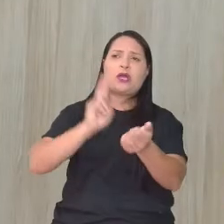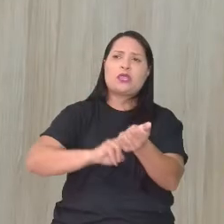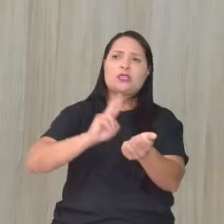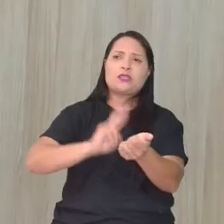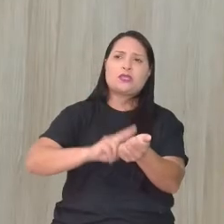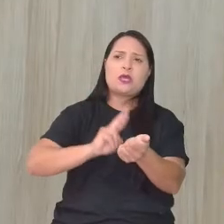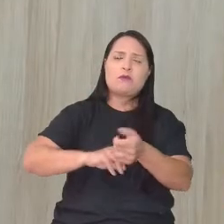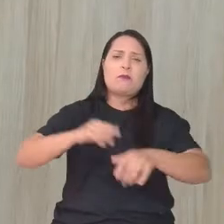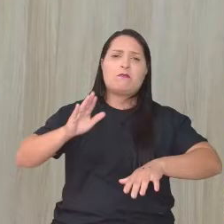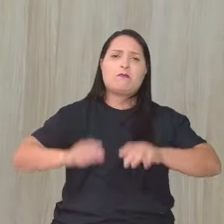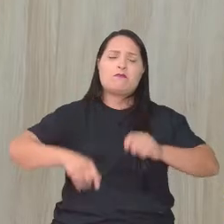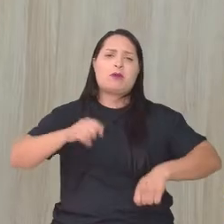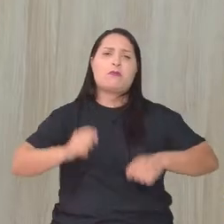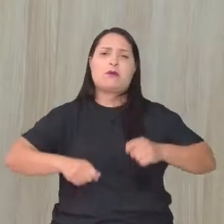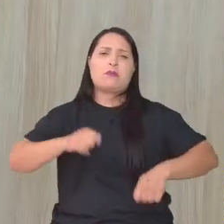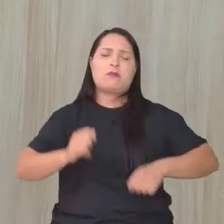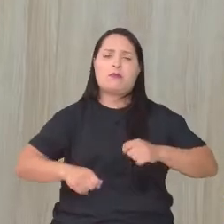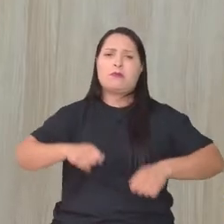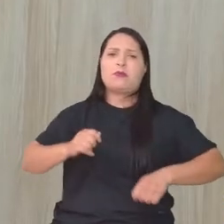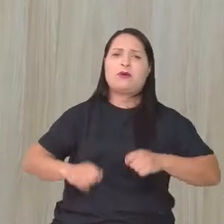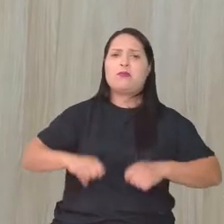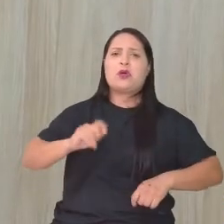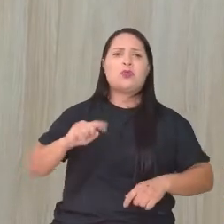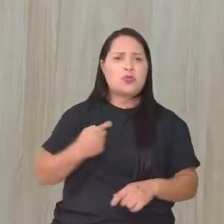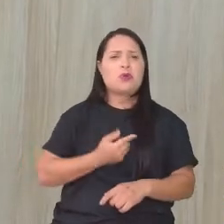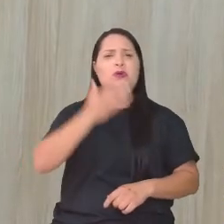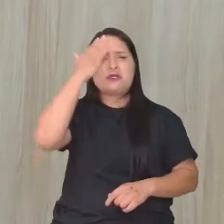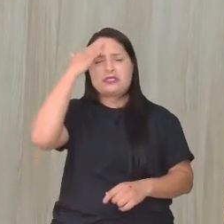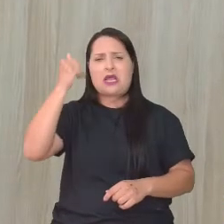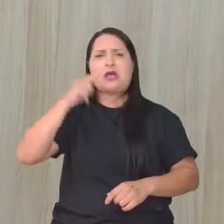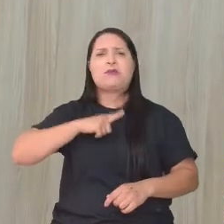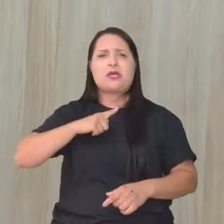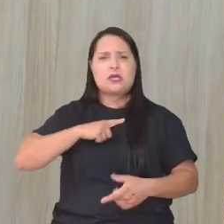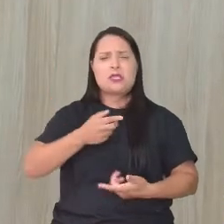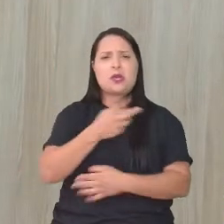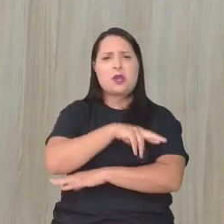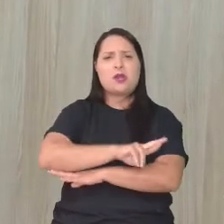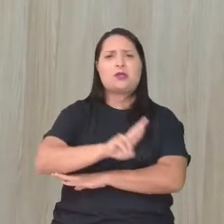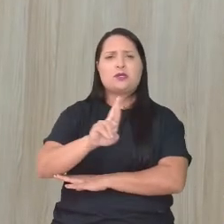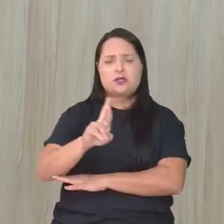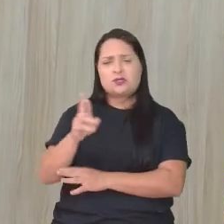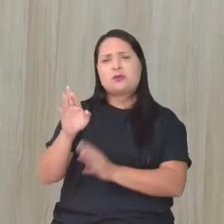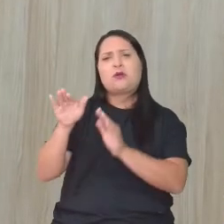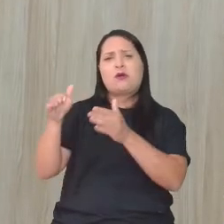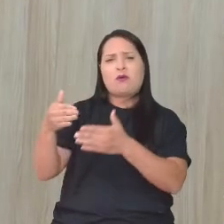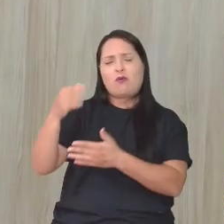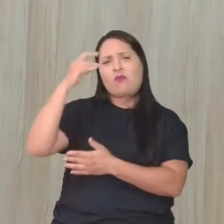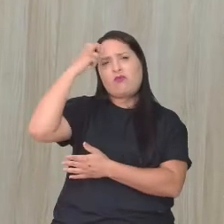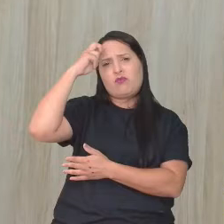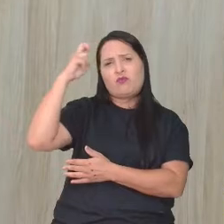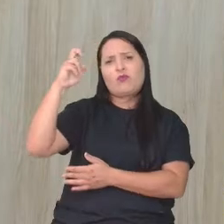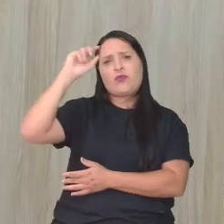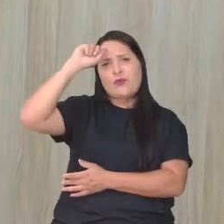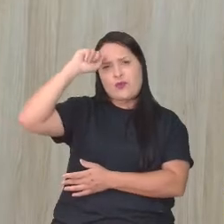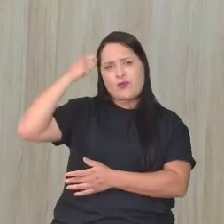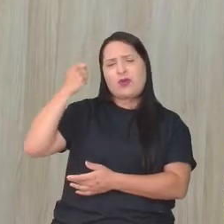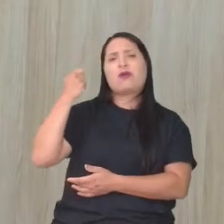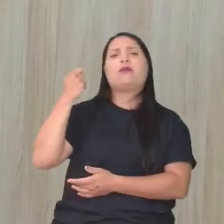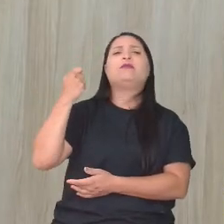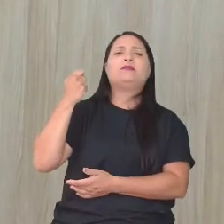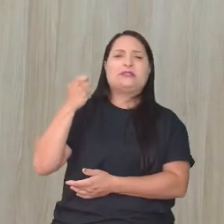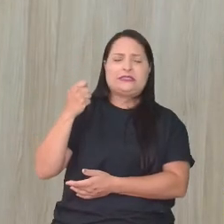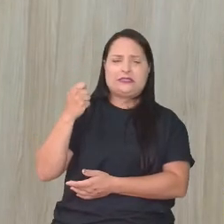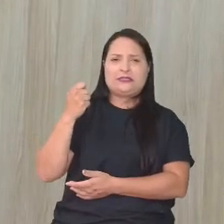né? Com o maracatu a gente sabe que vem dessa raiz africana, nossa identidade cultural, né? É